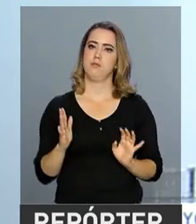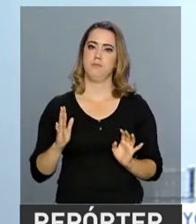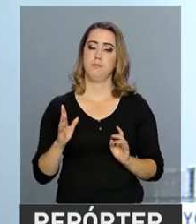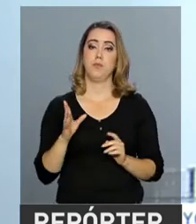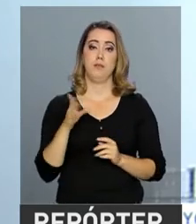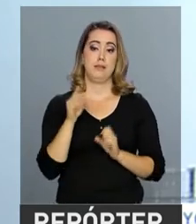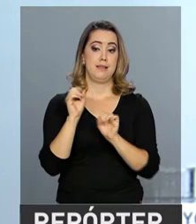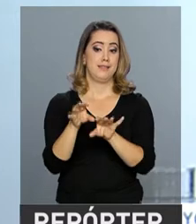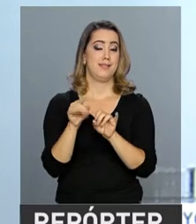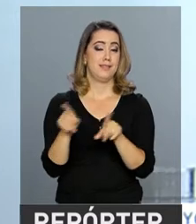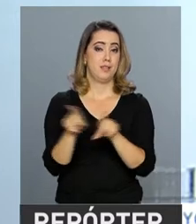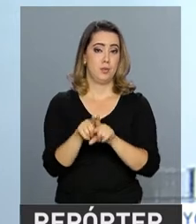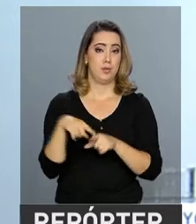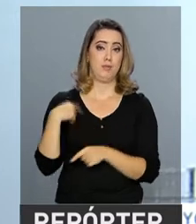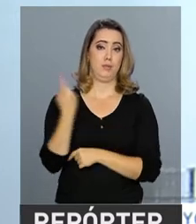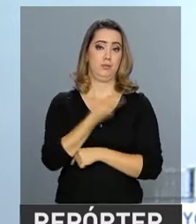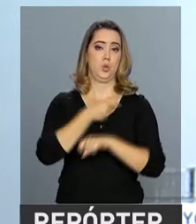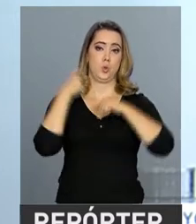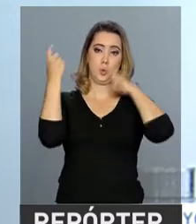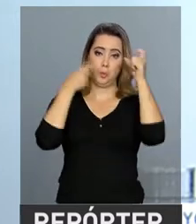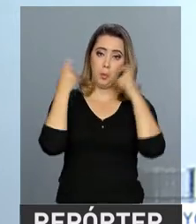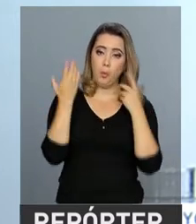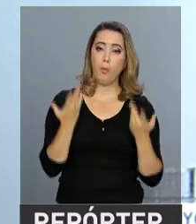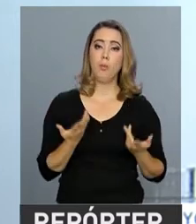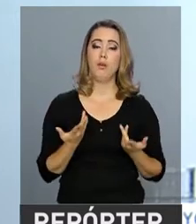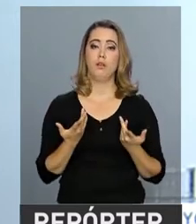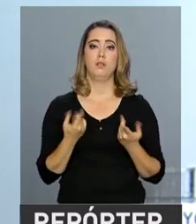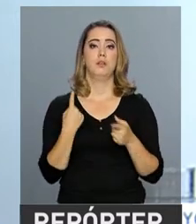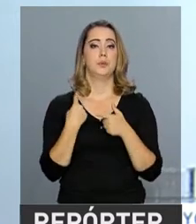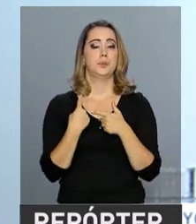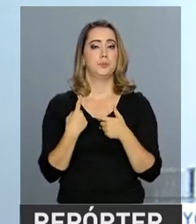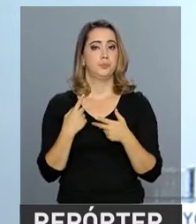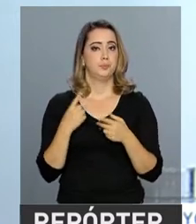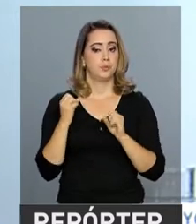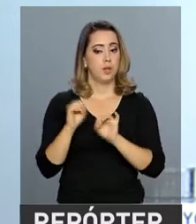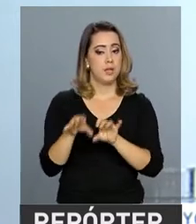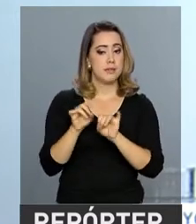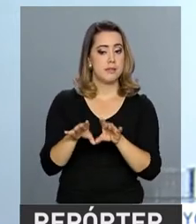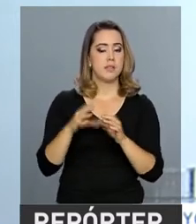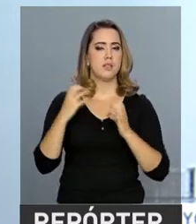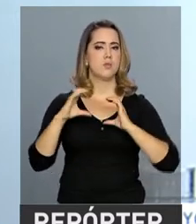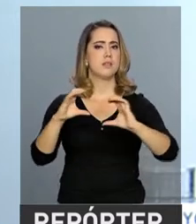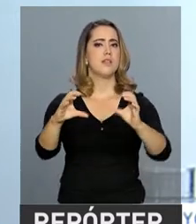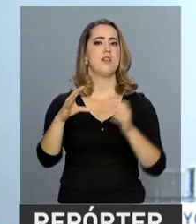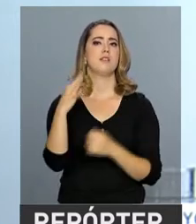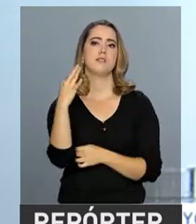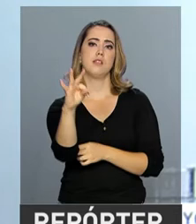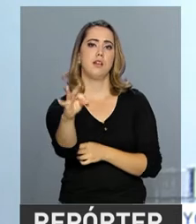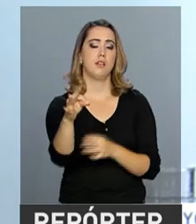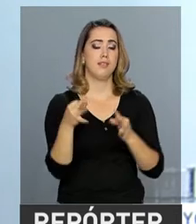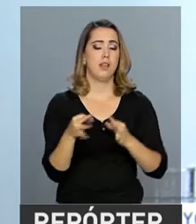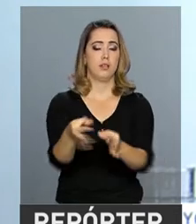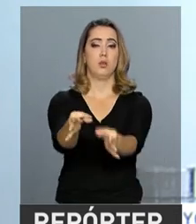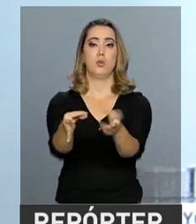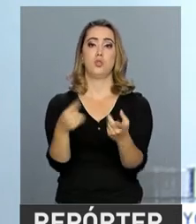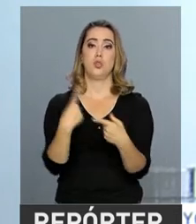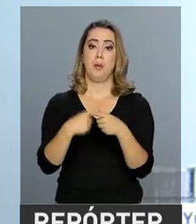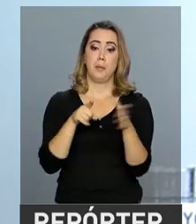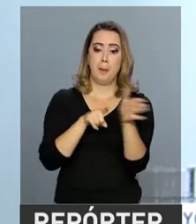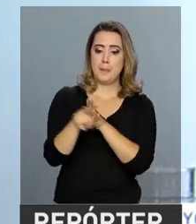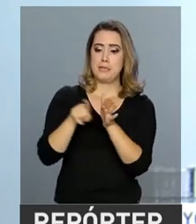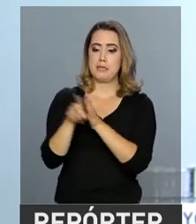de educação também uma área que que gera muita preocupação a educação a ciência e tecnologia porque tem projetos em